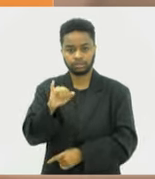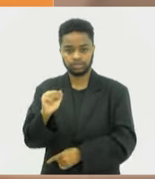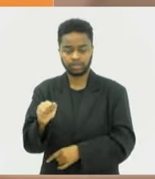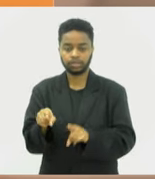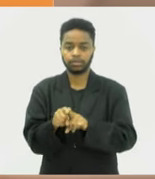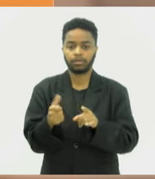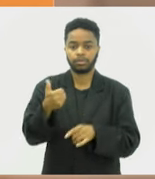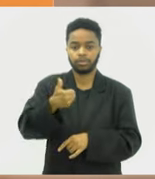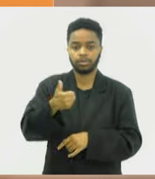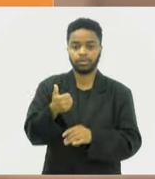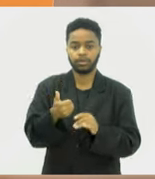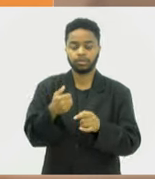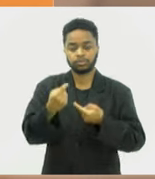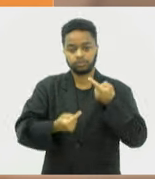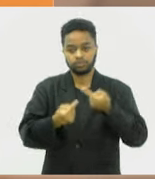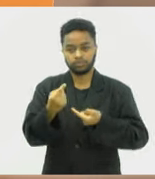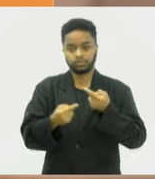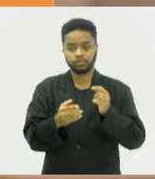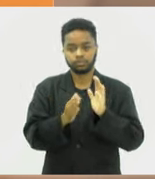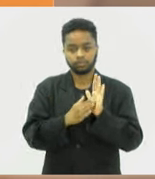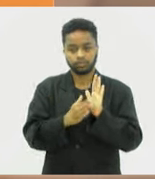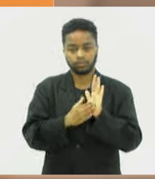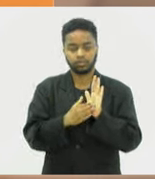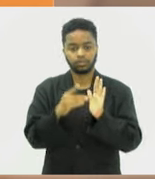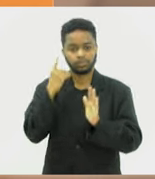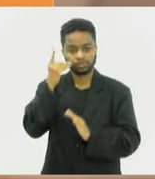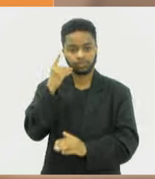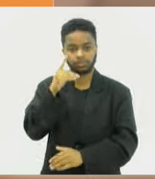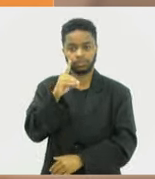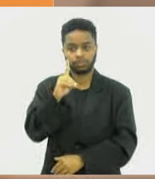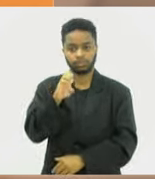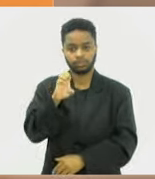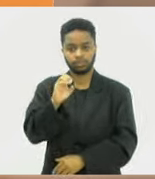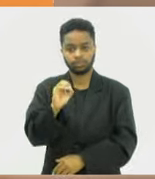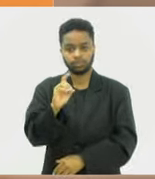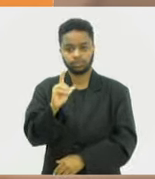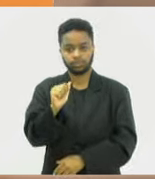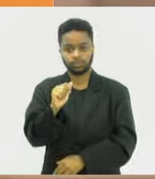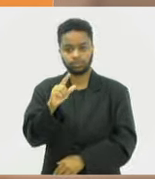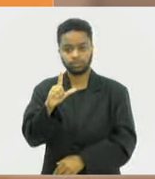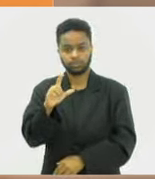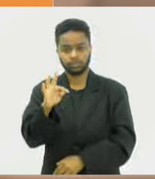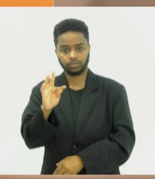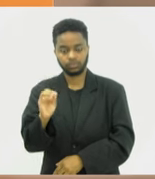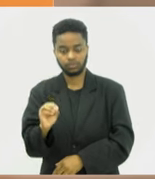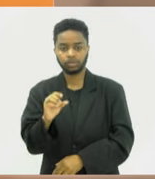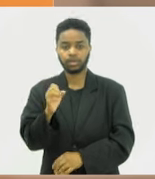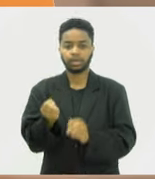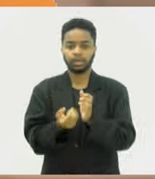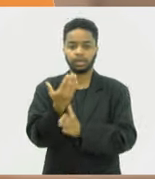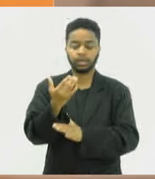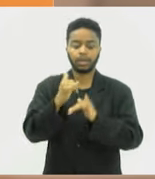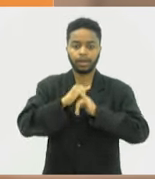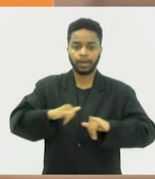a proposta do deputado licenciado Dr. Deodalto, que cria uma campanha Junho Verde para